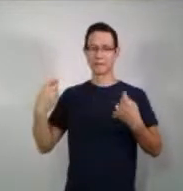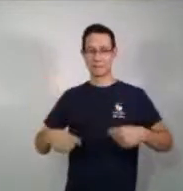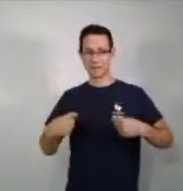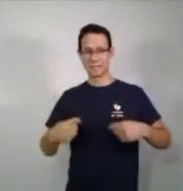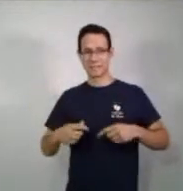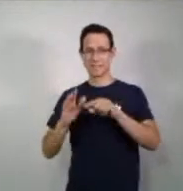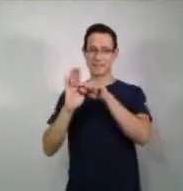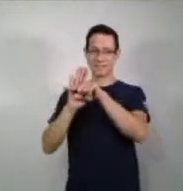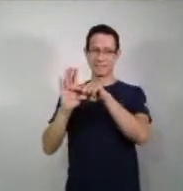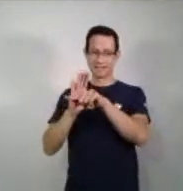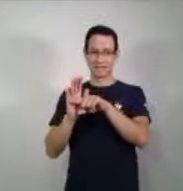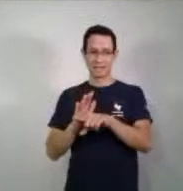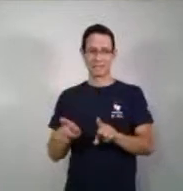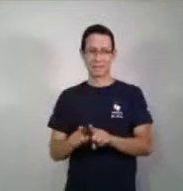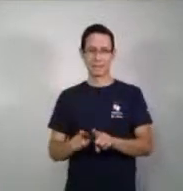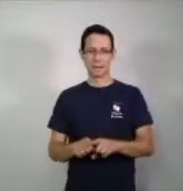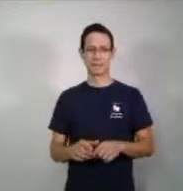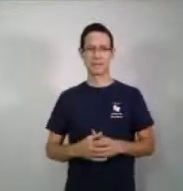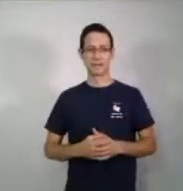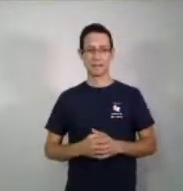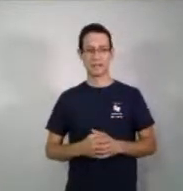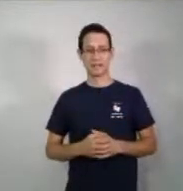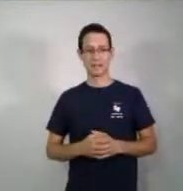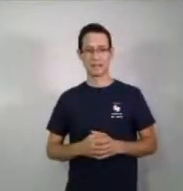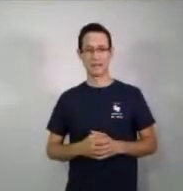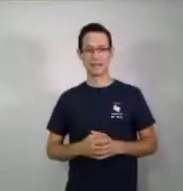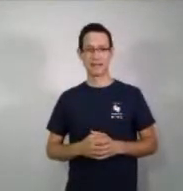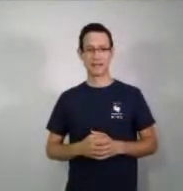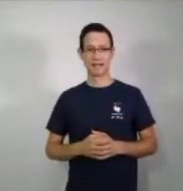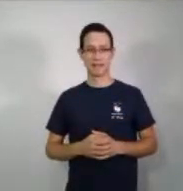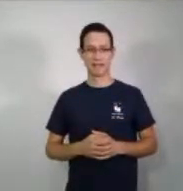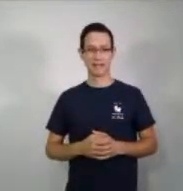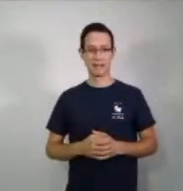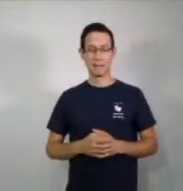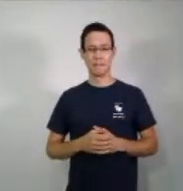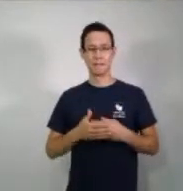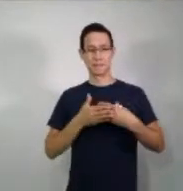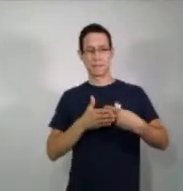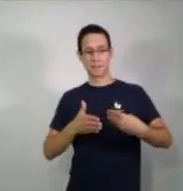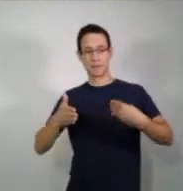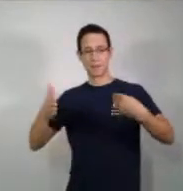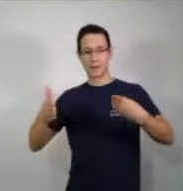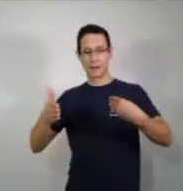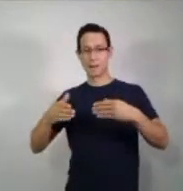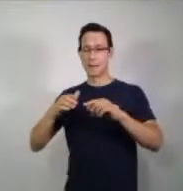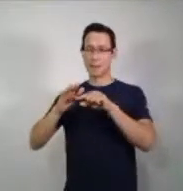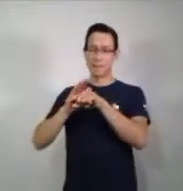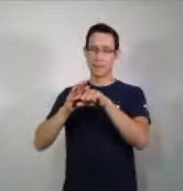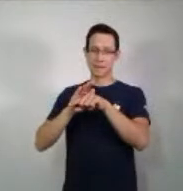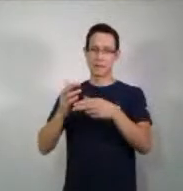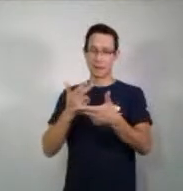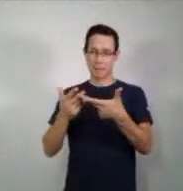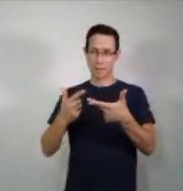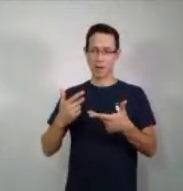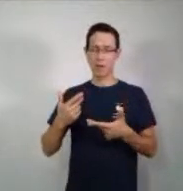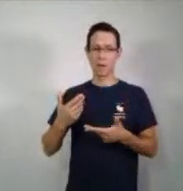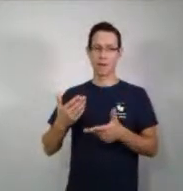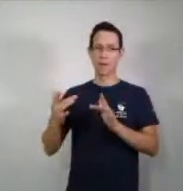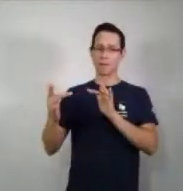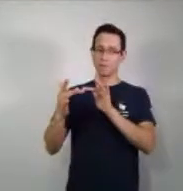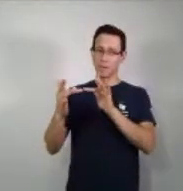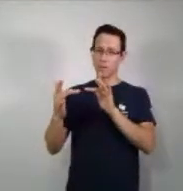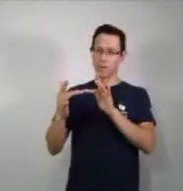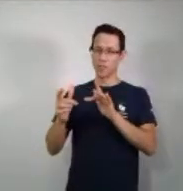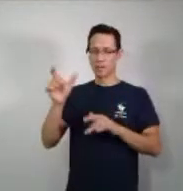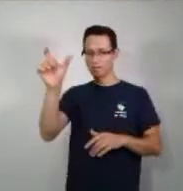ela, foi muito dor, e não só durante a pesquisa mesmo, mas realmente o convívio com ela é uma pessoa. É